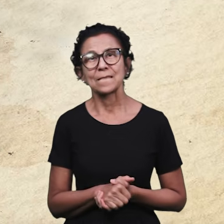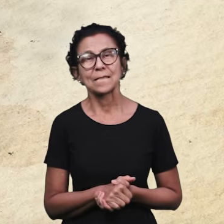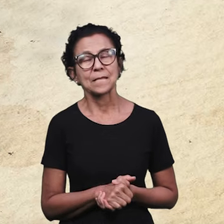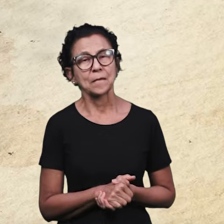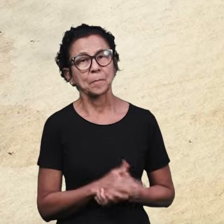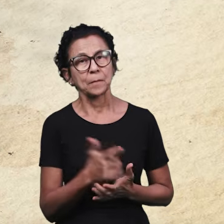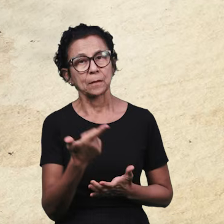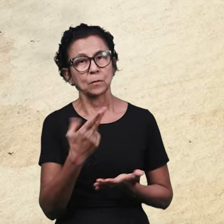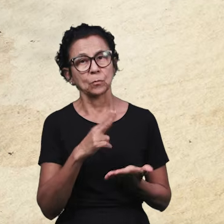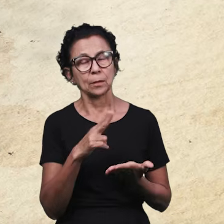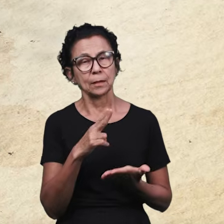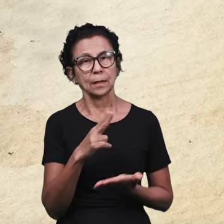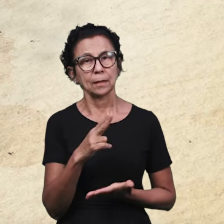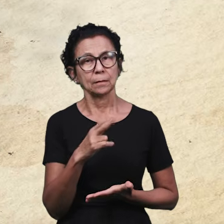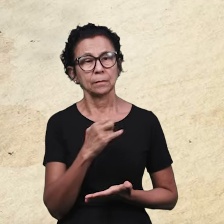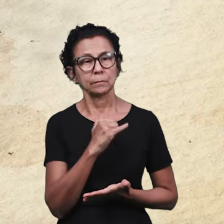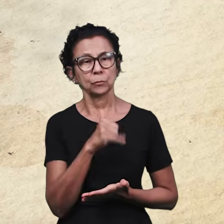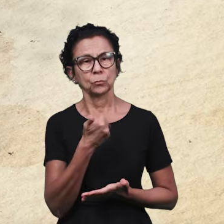segunda carta de João?